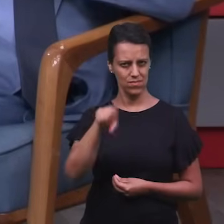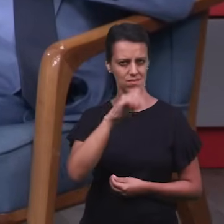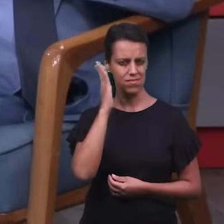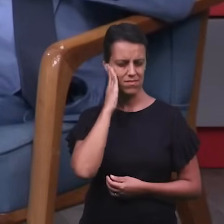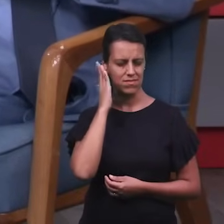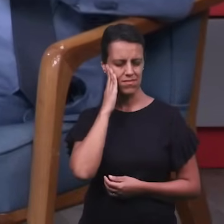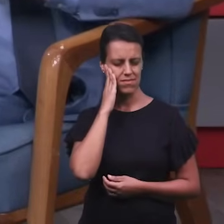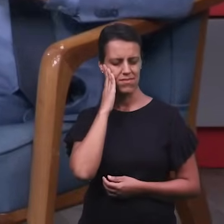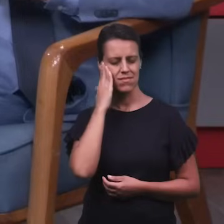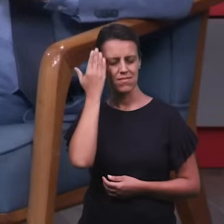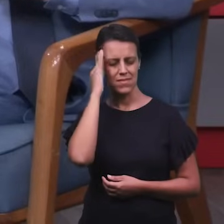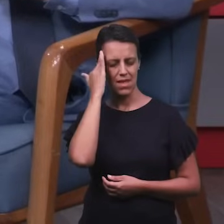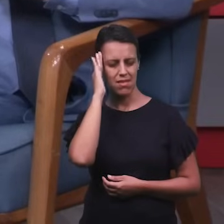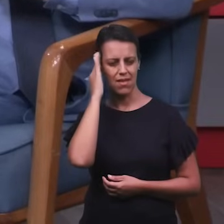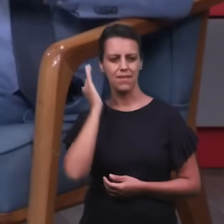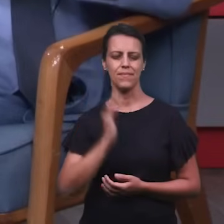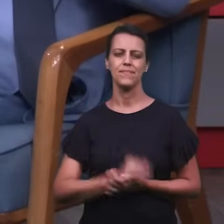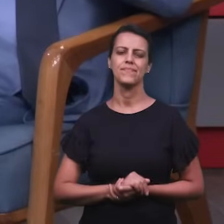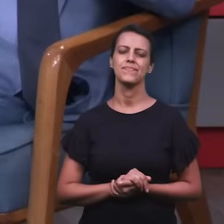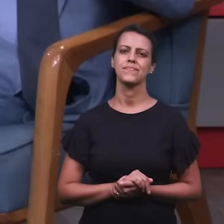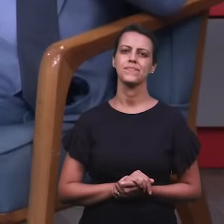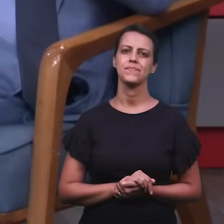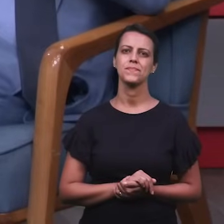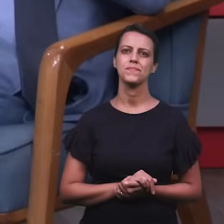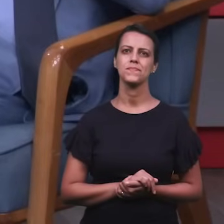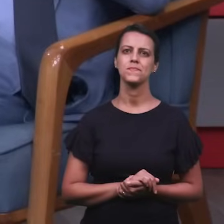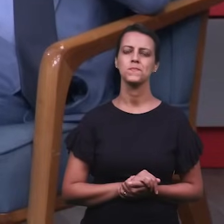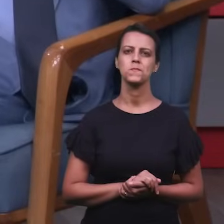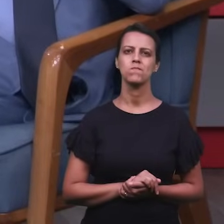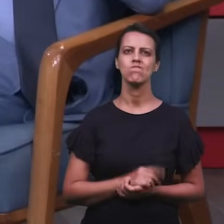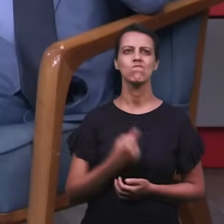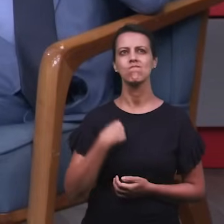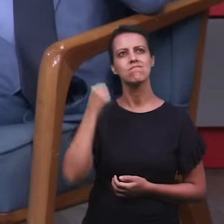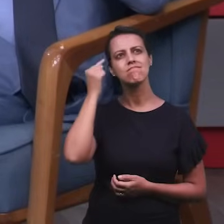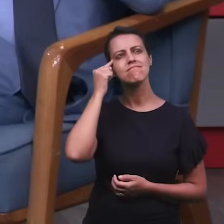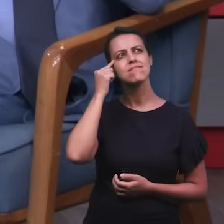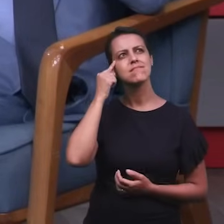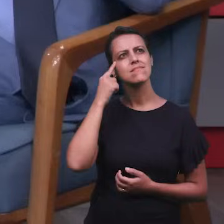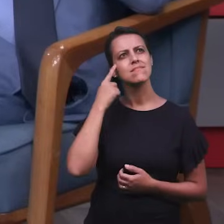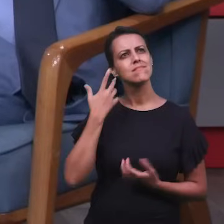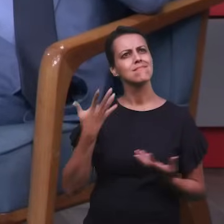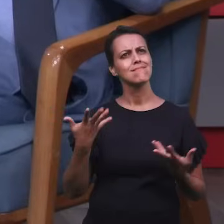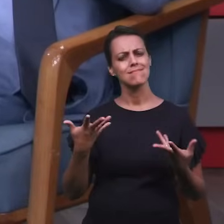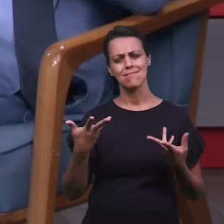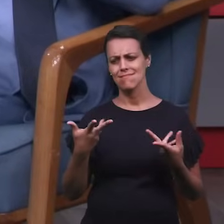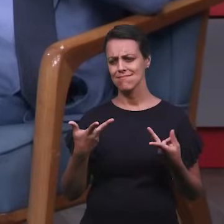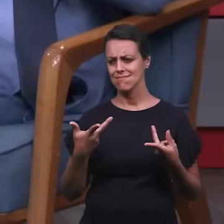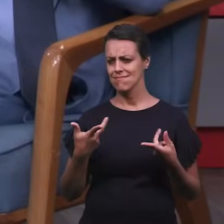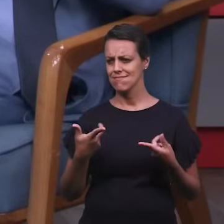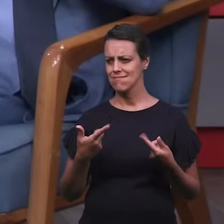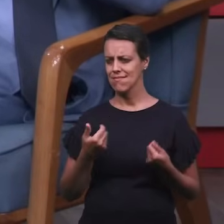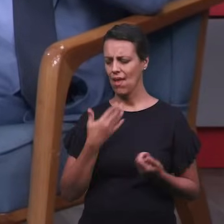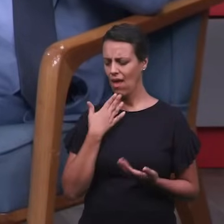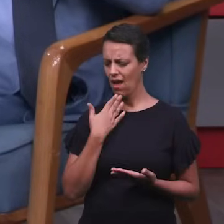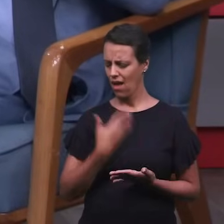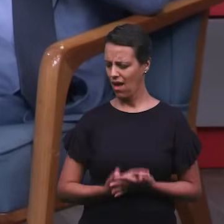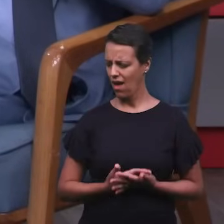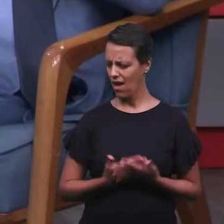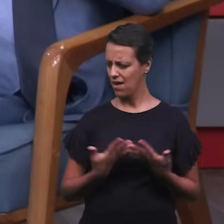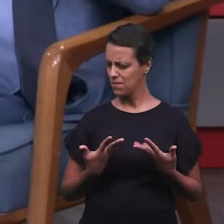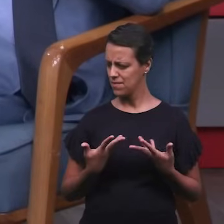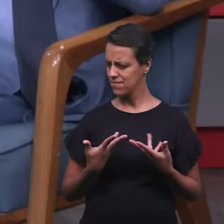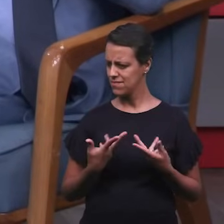Só para vocês entenderem. Eu acho isso, eu fico impressionado e